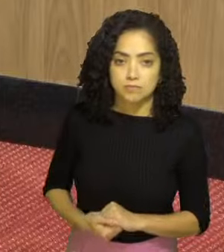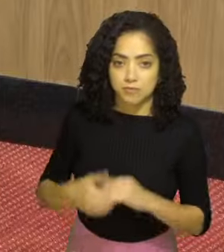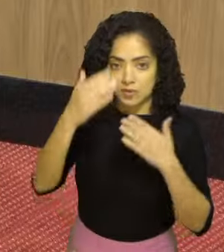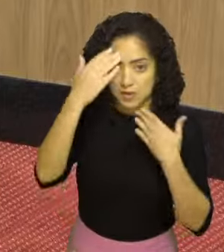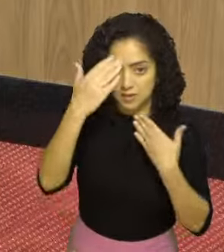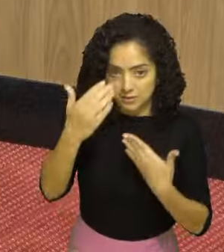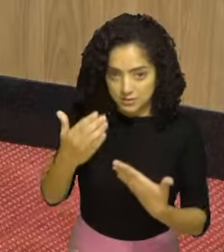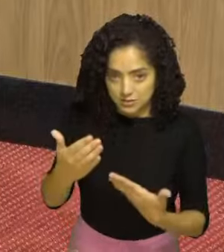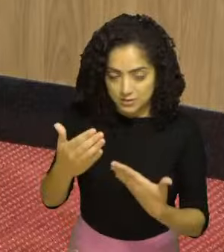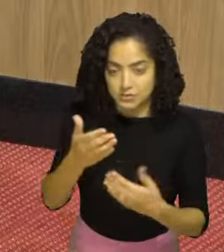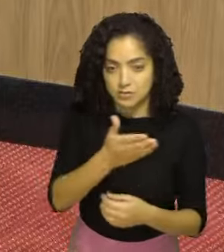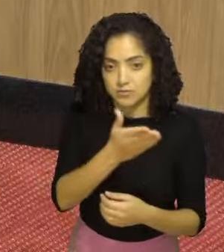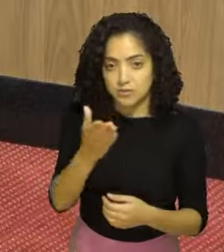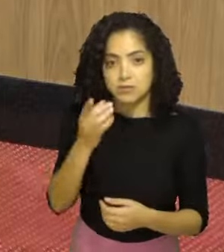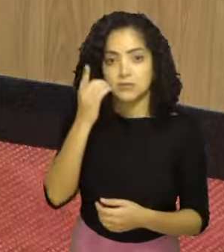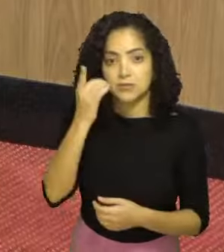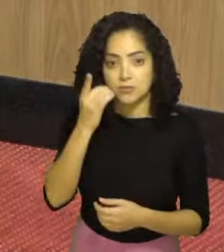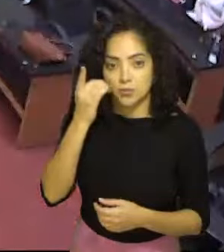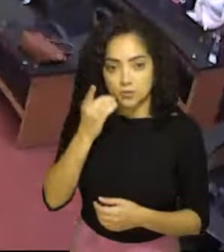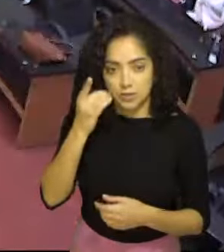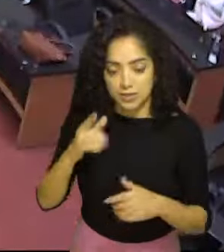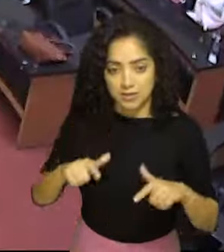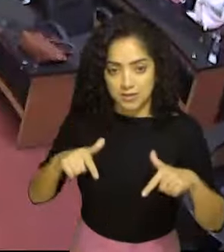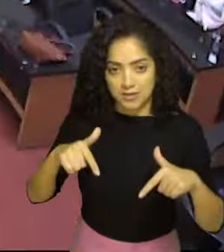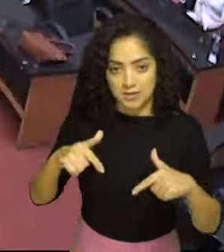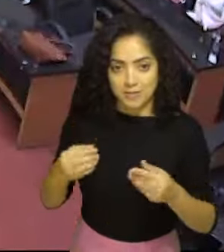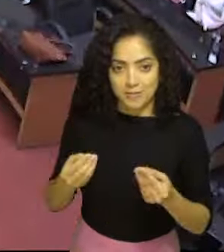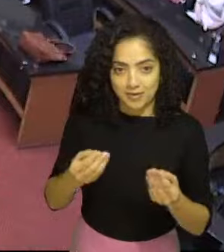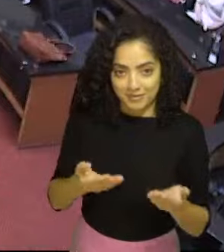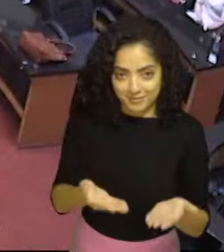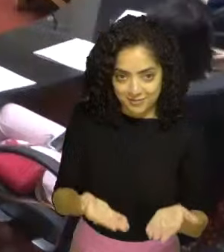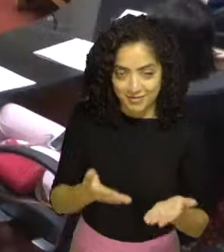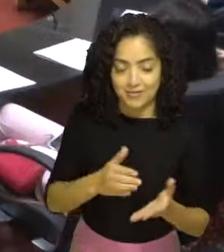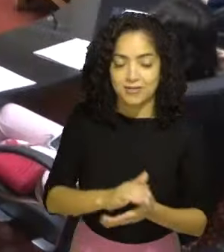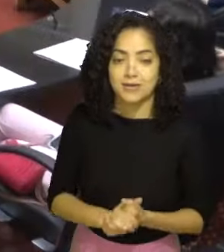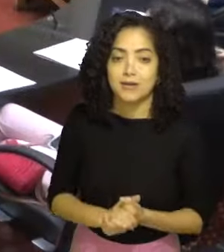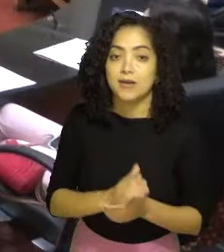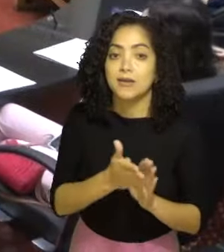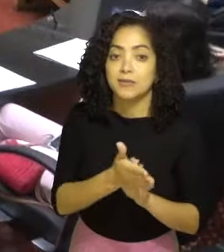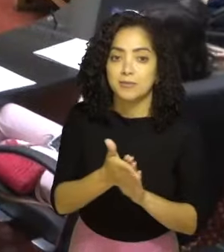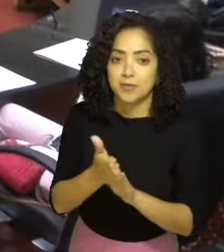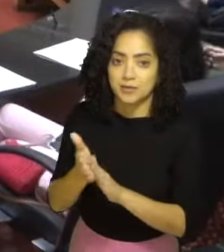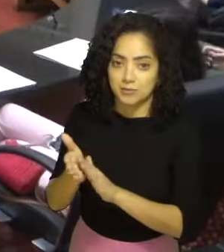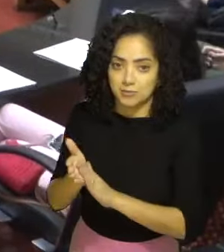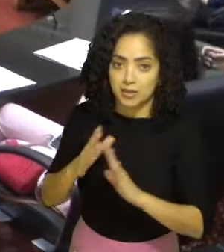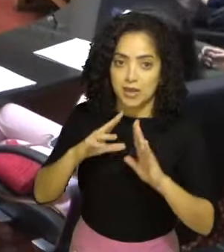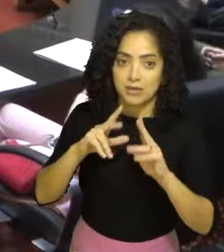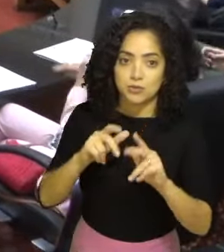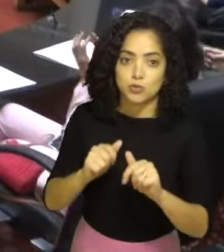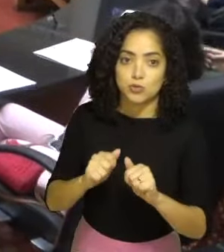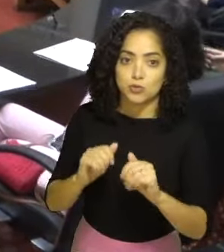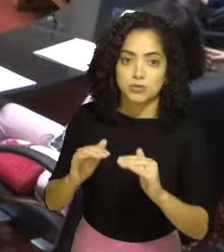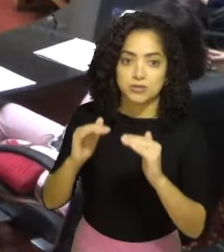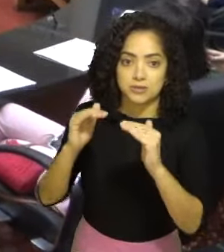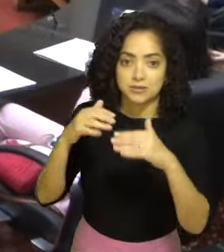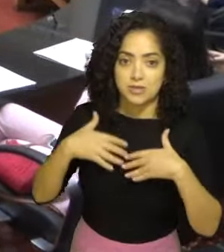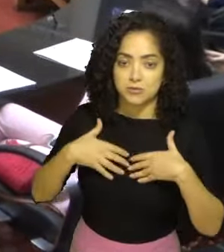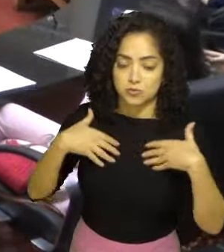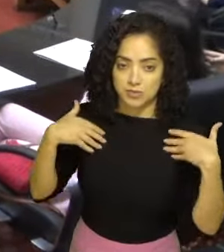Agradecemos às senhoras deputadas pela entrega das homenagens e parabenizamos a todas as homenageadas desta